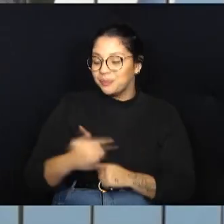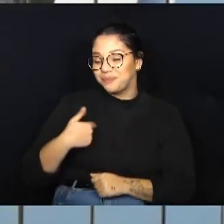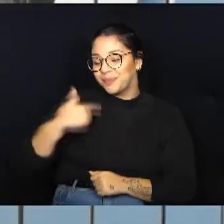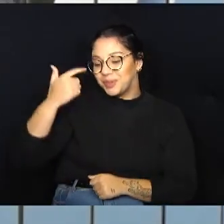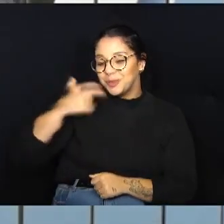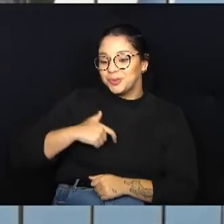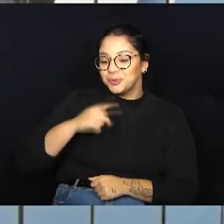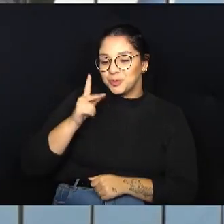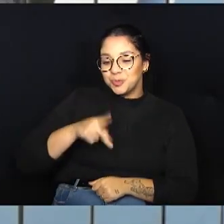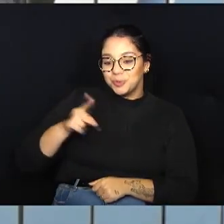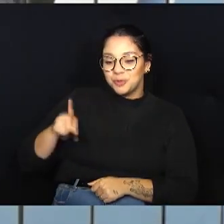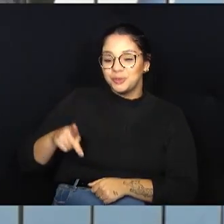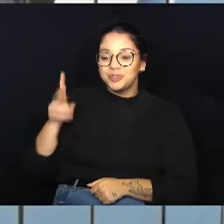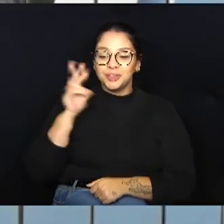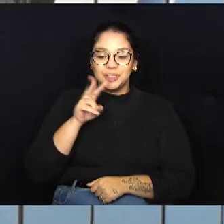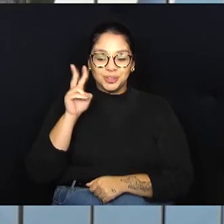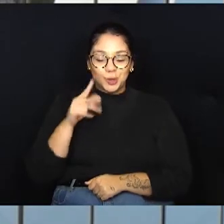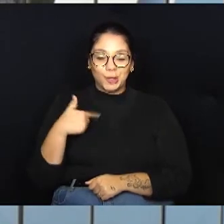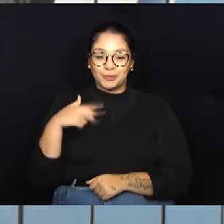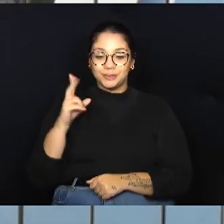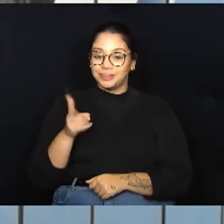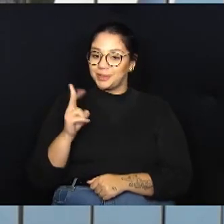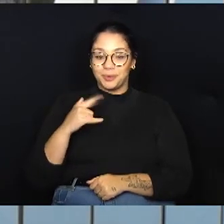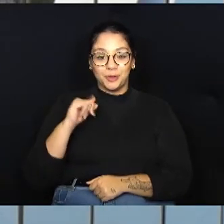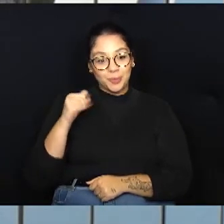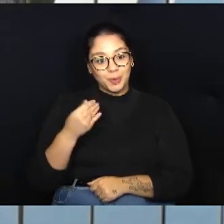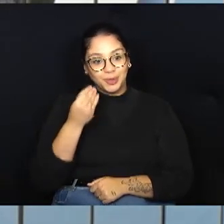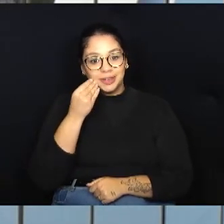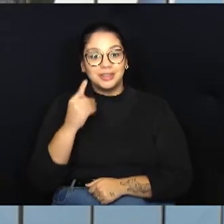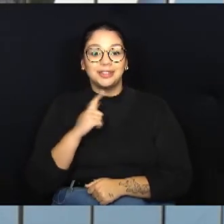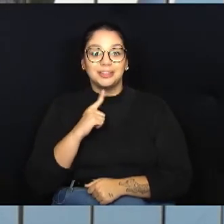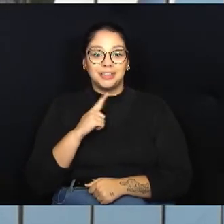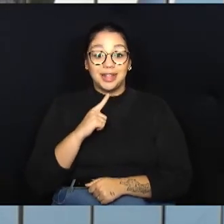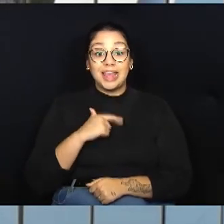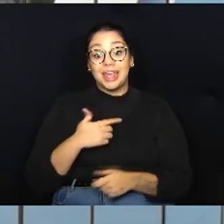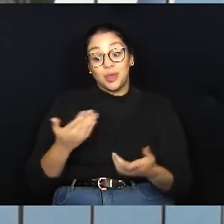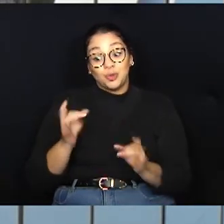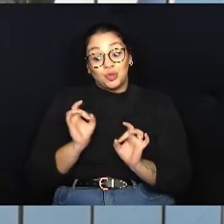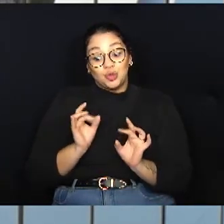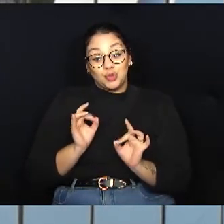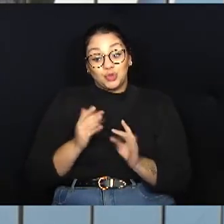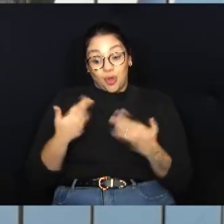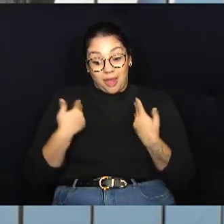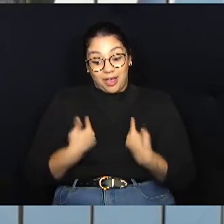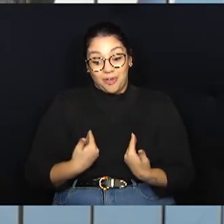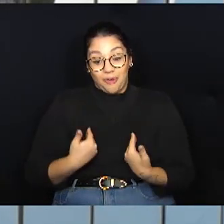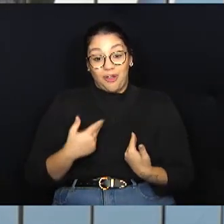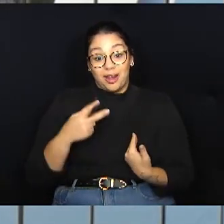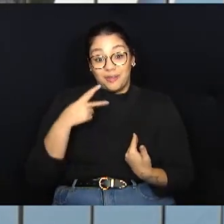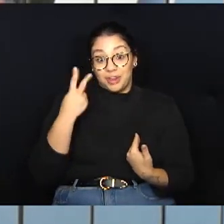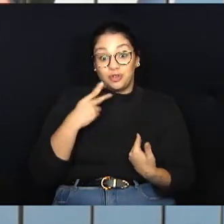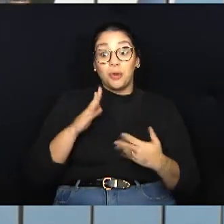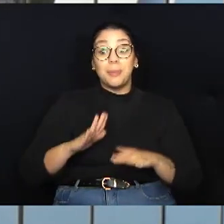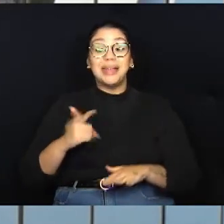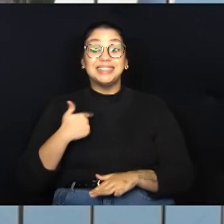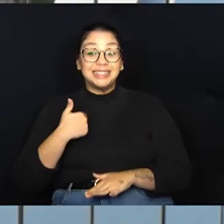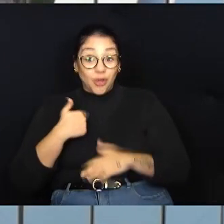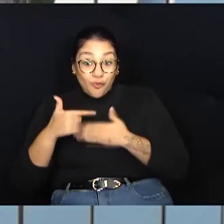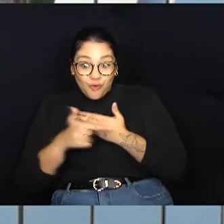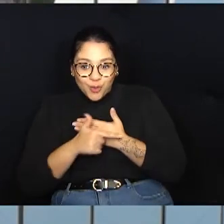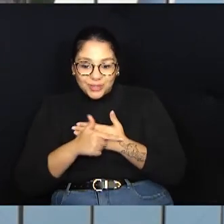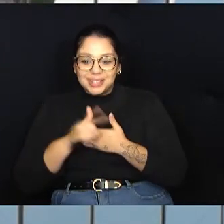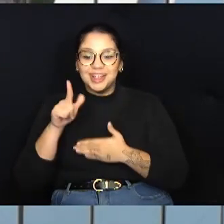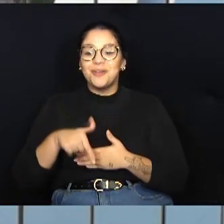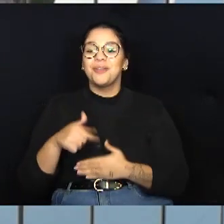né? Eu sempre falo nas oportunidades, eu estou vereador, eu por vocação sou professor, eu gosto da sala de